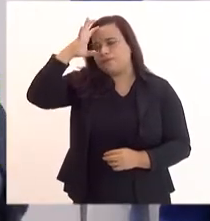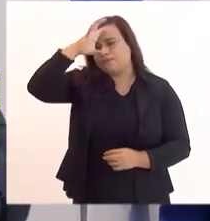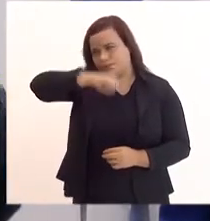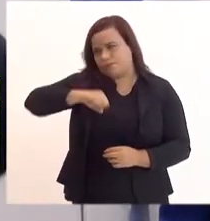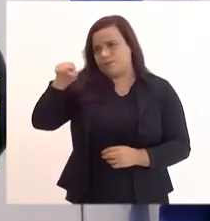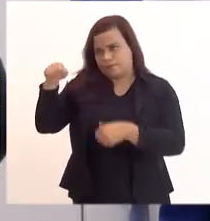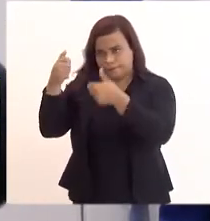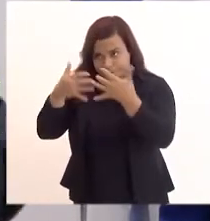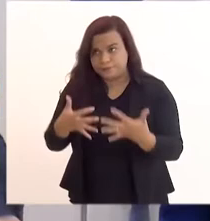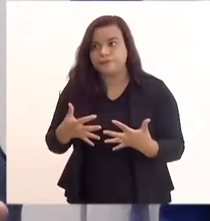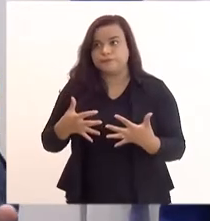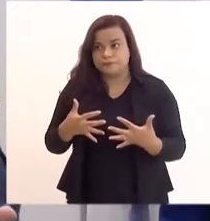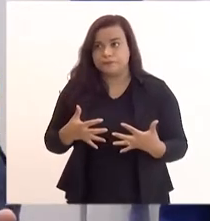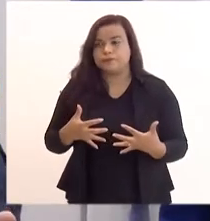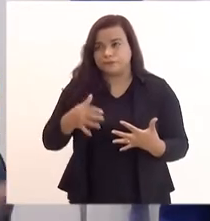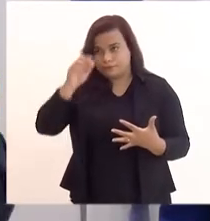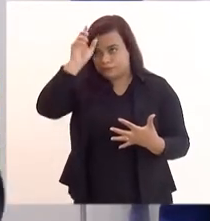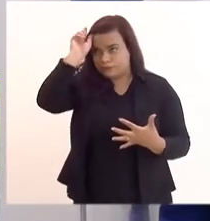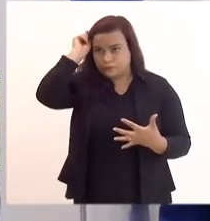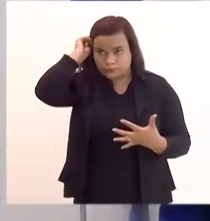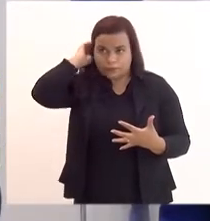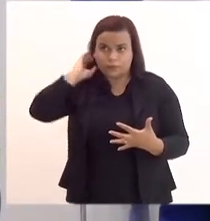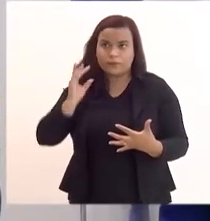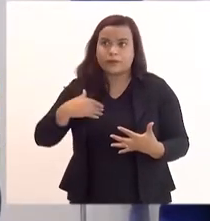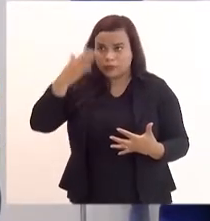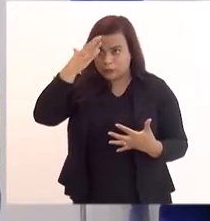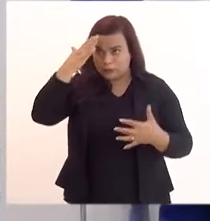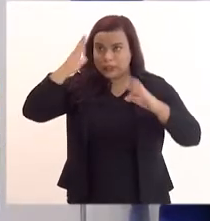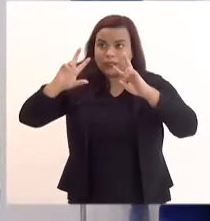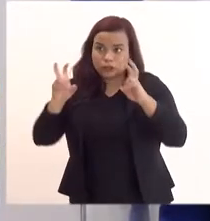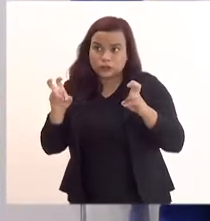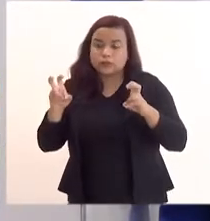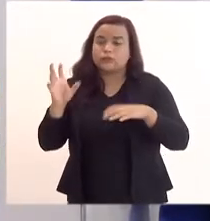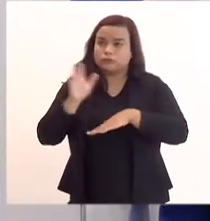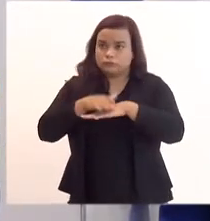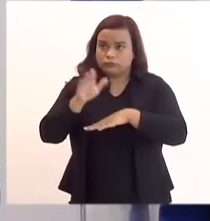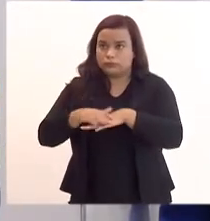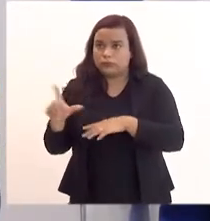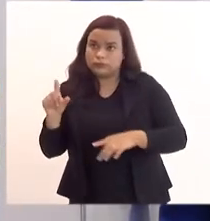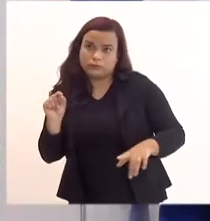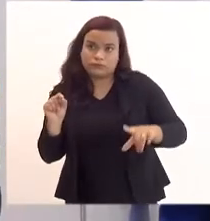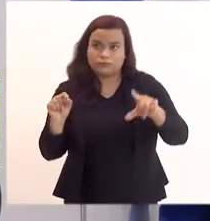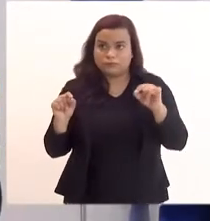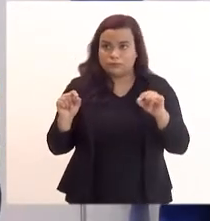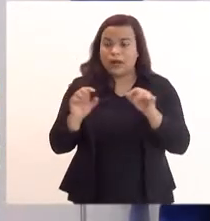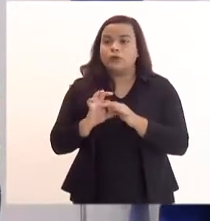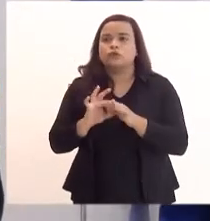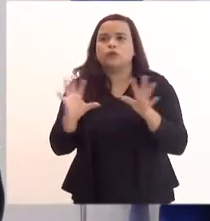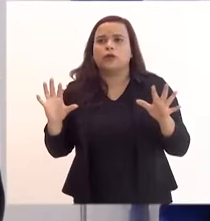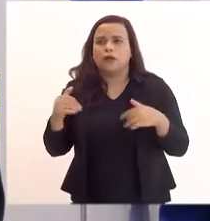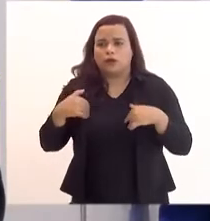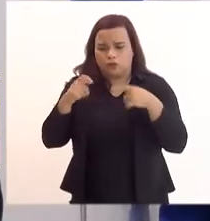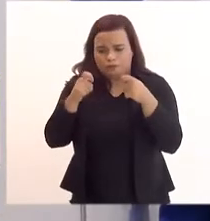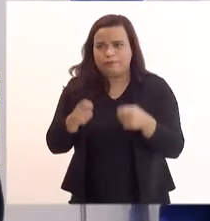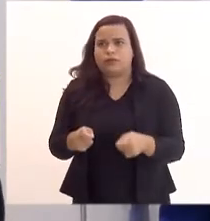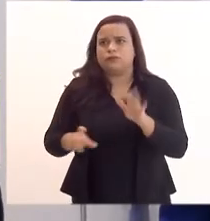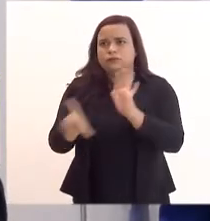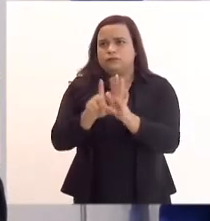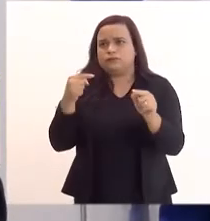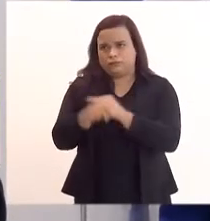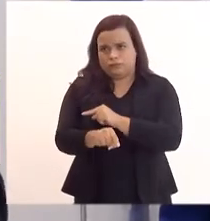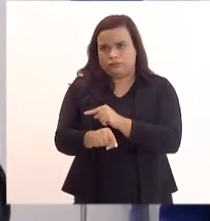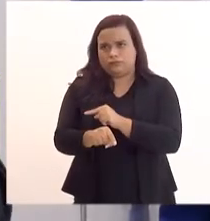vou manter o meu eu não tenho... Eu até entendo a questão do autorizativo. Vou manter a ilegalidade nesse sentido, porque quando o SUS mudar a